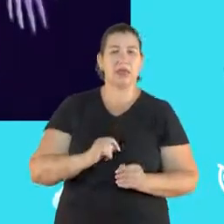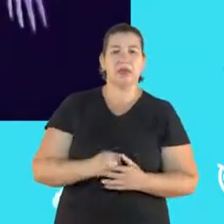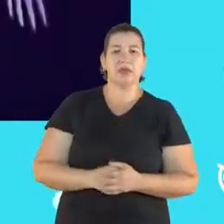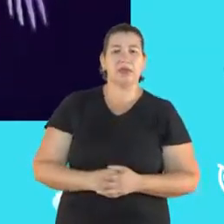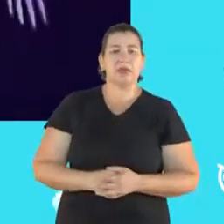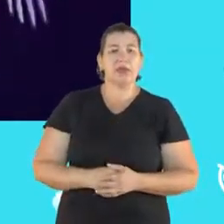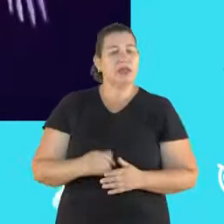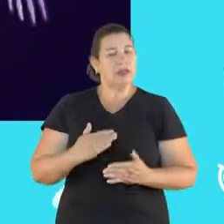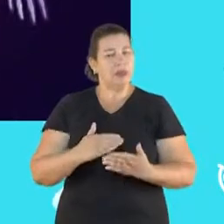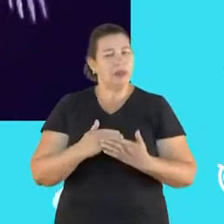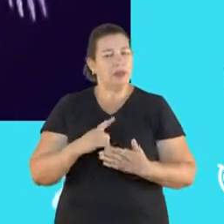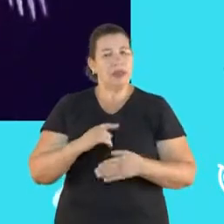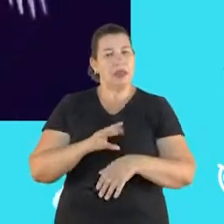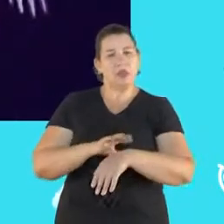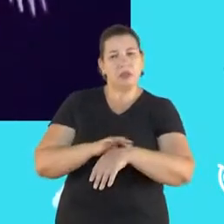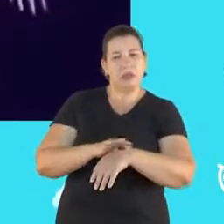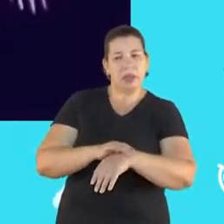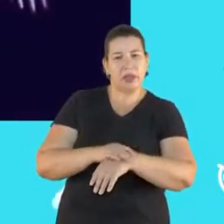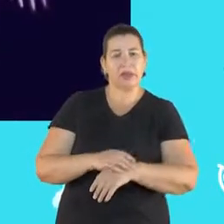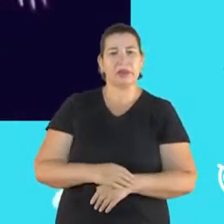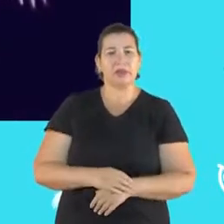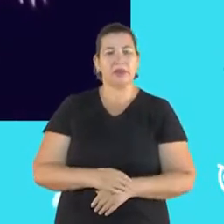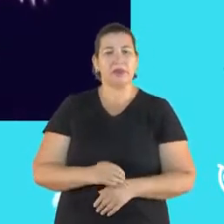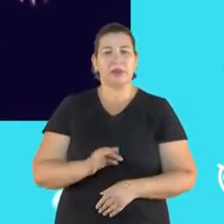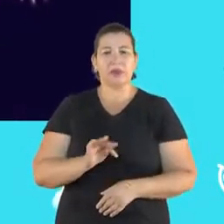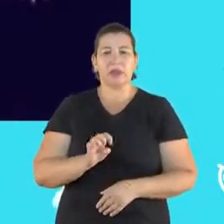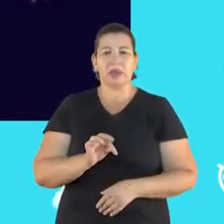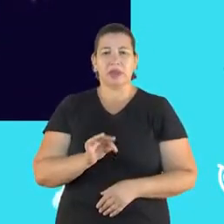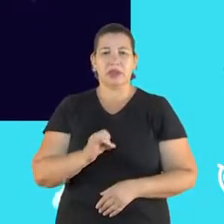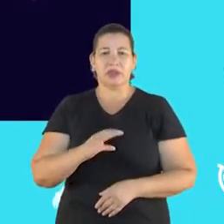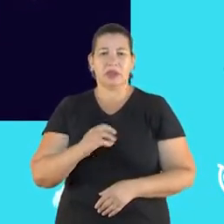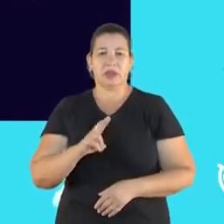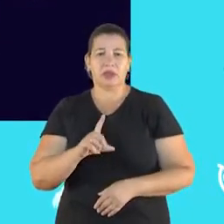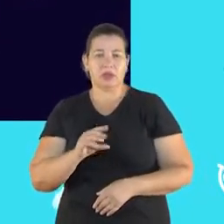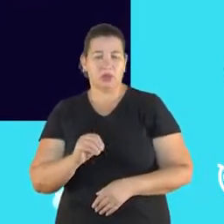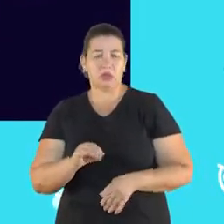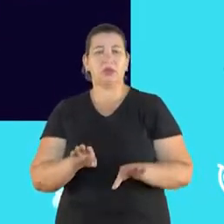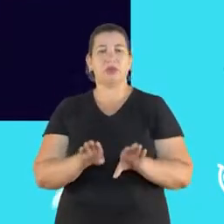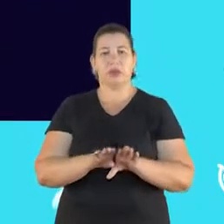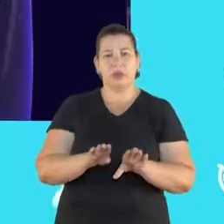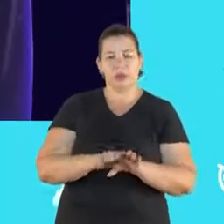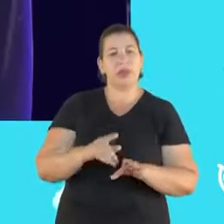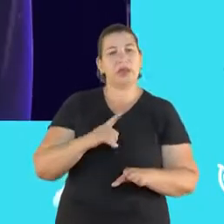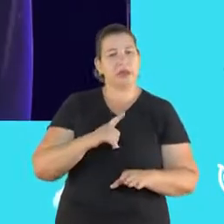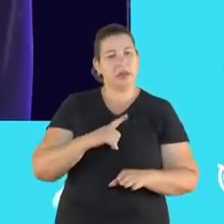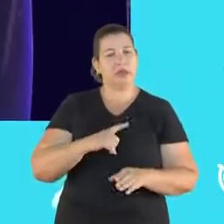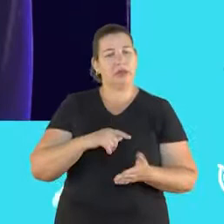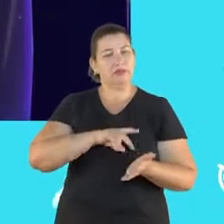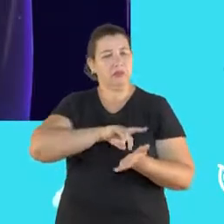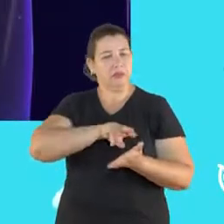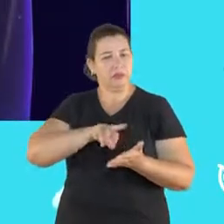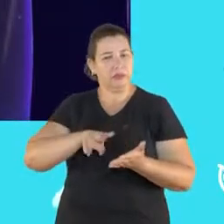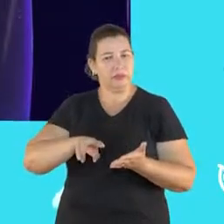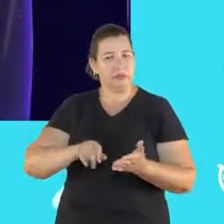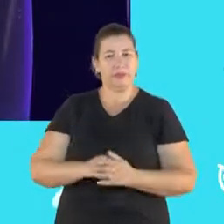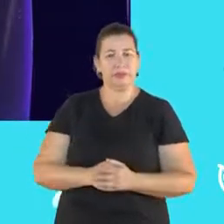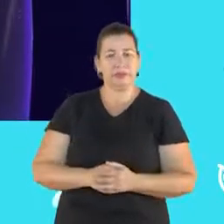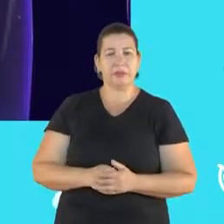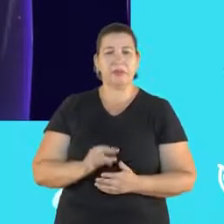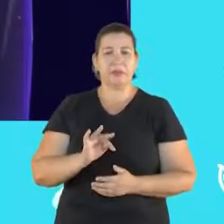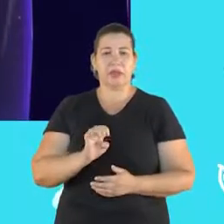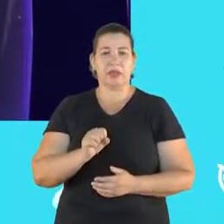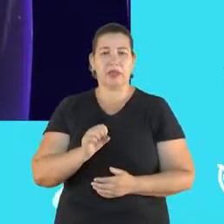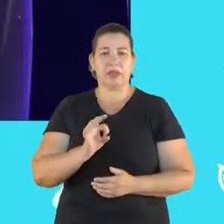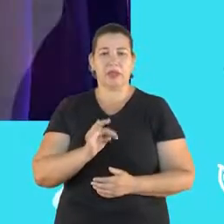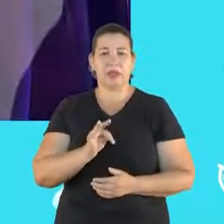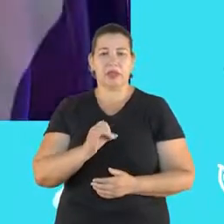infecções. Testículos e ovários produzem hormônios de células reprodutoras sob o controle da hipófise. Os testículos